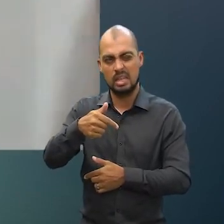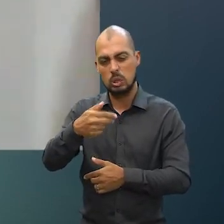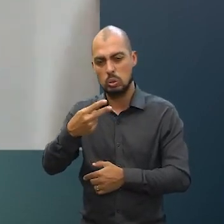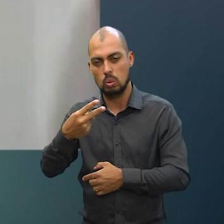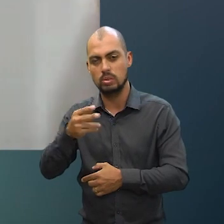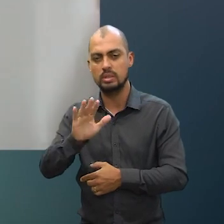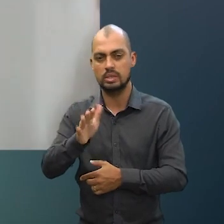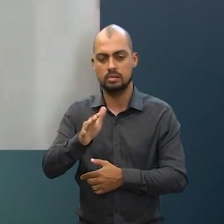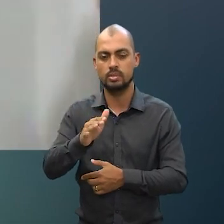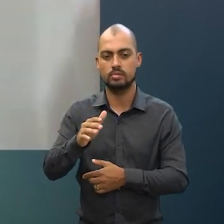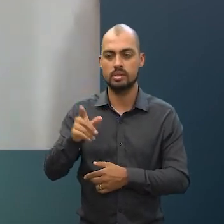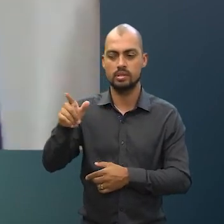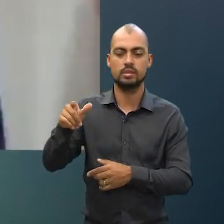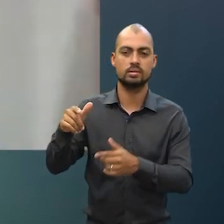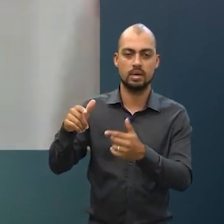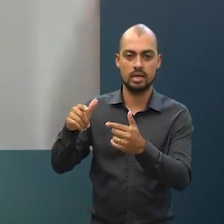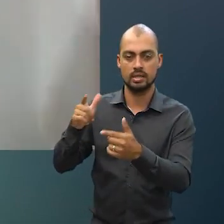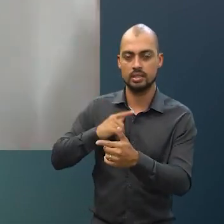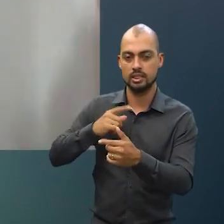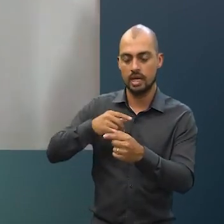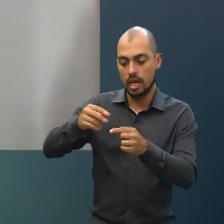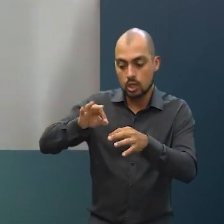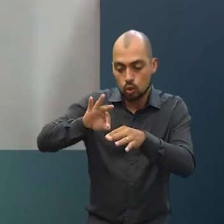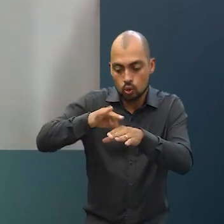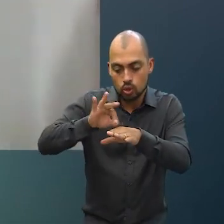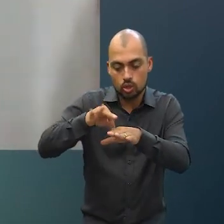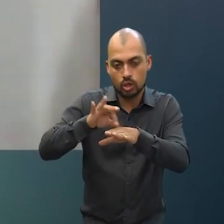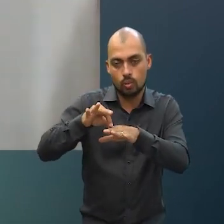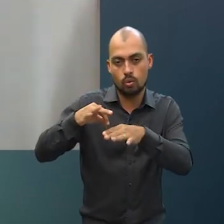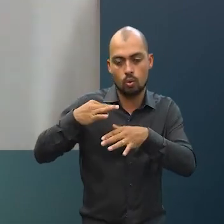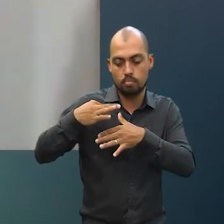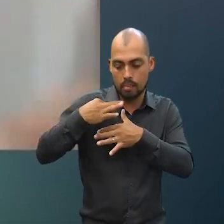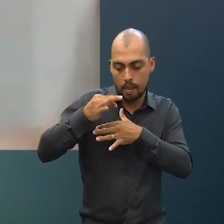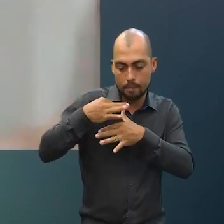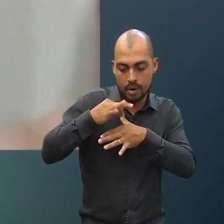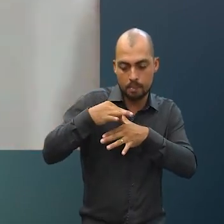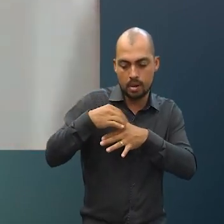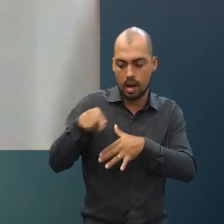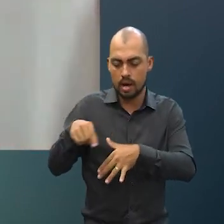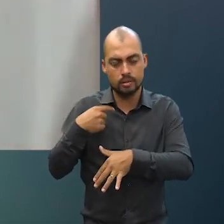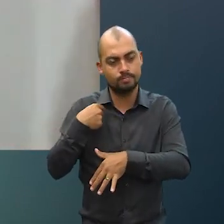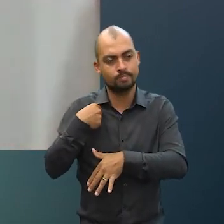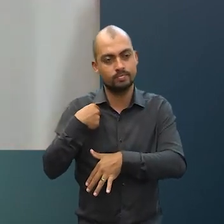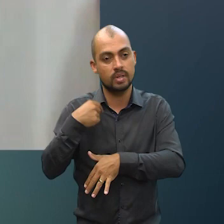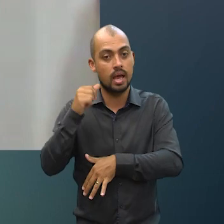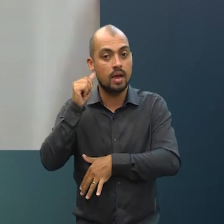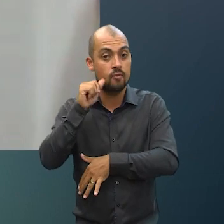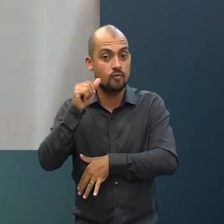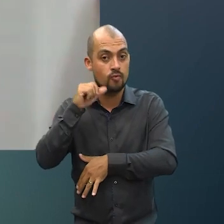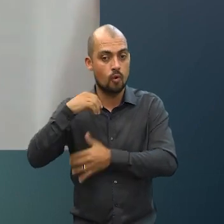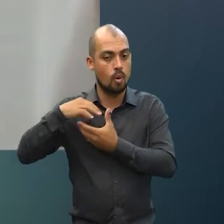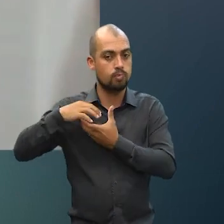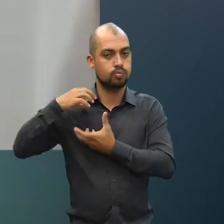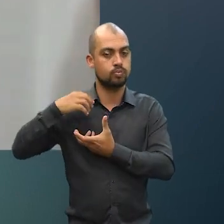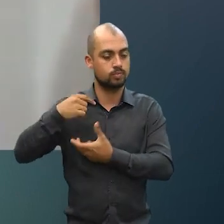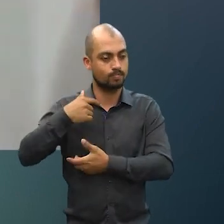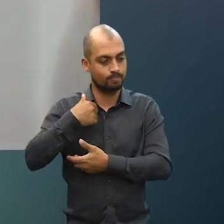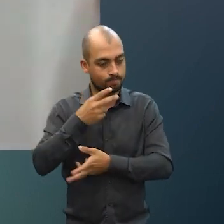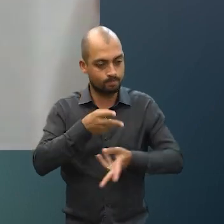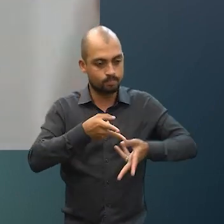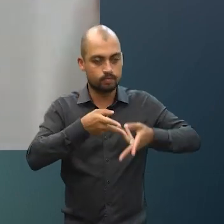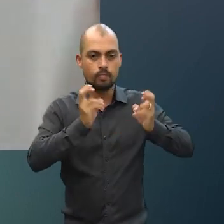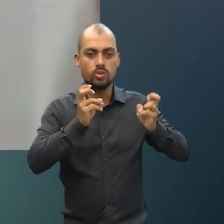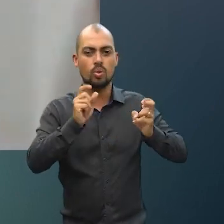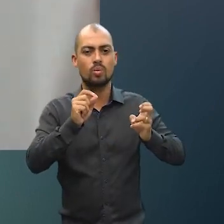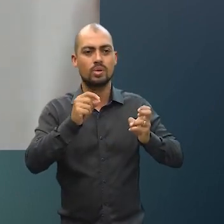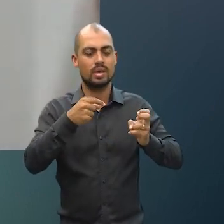esses produtos de crochê, de tricô, e que ela se viu, né, principalmente no começo da pandemia, numa